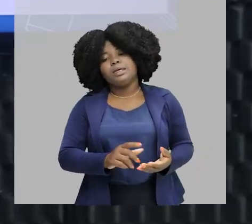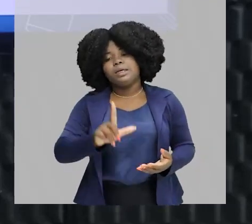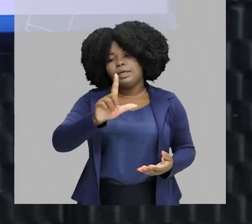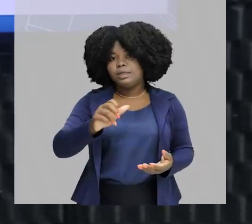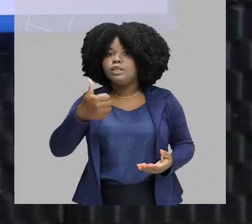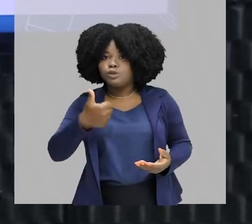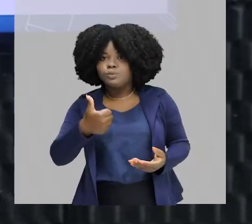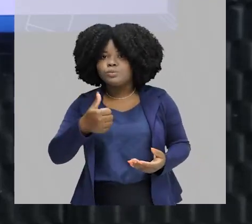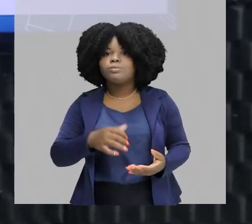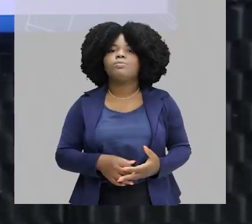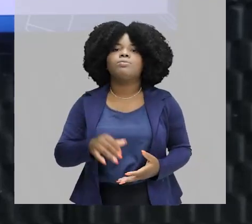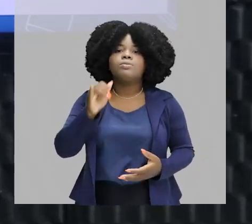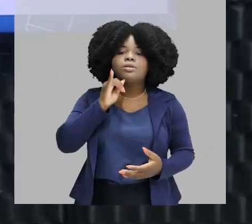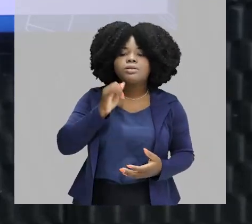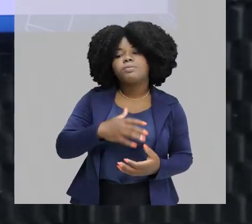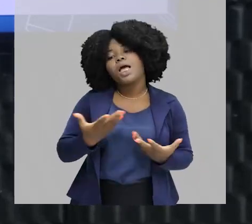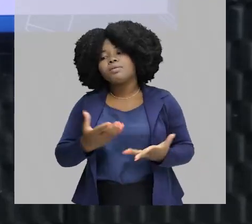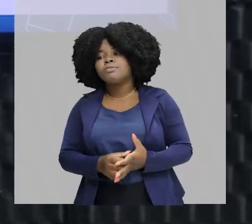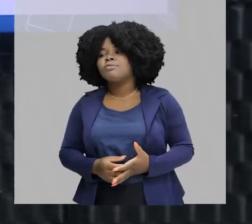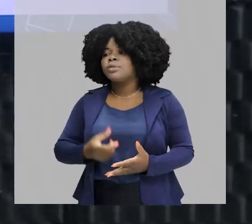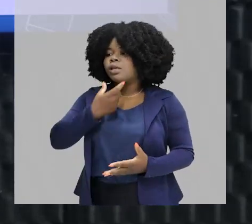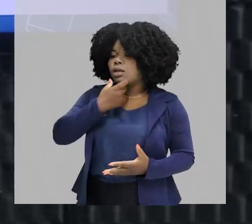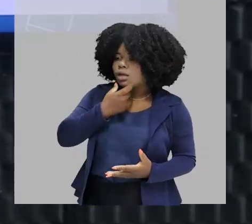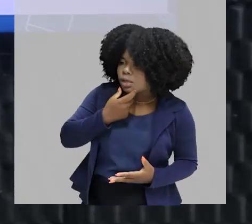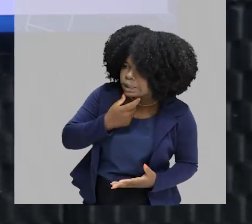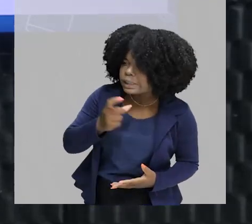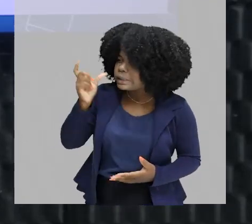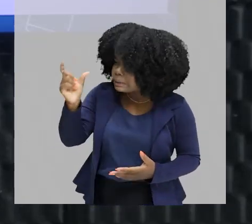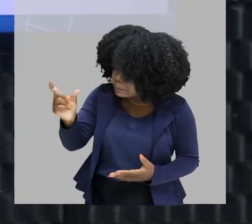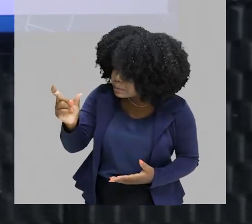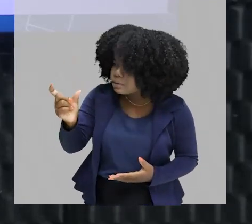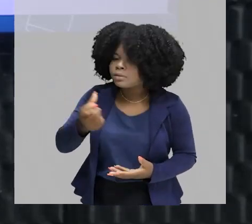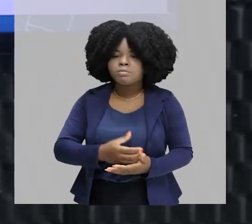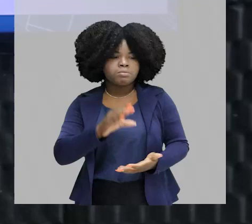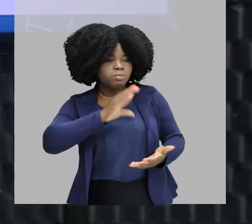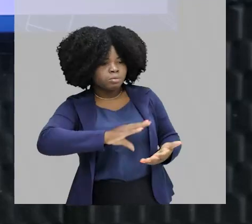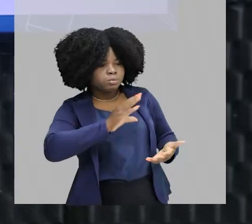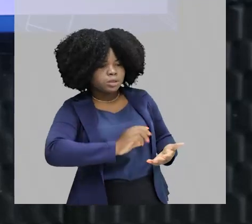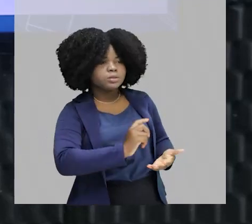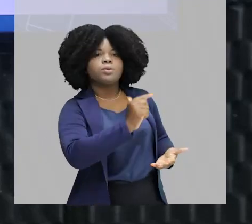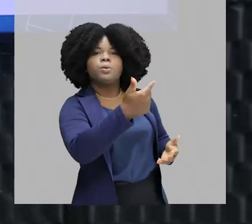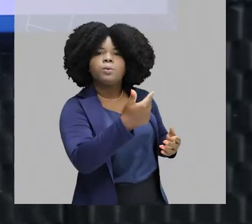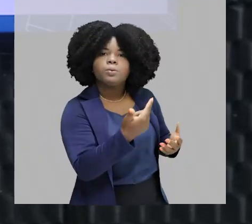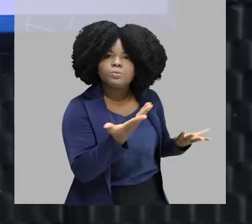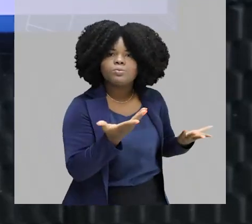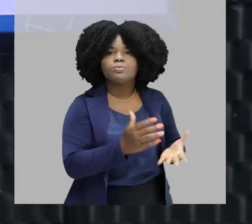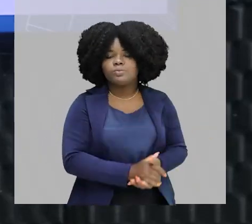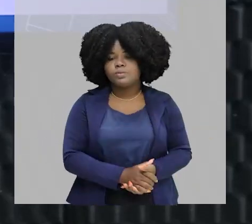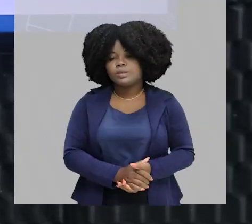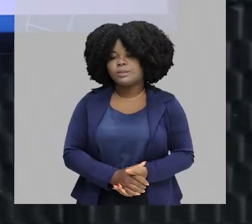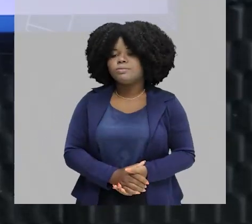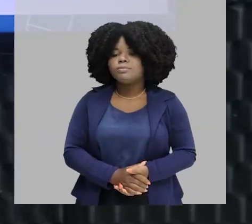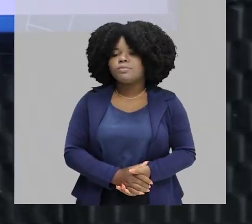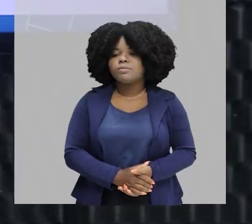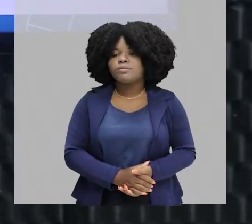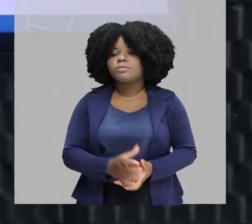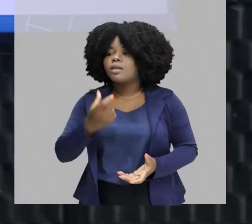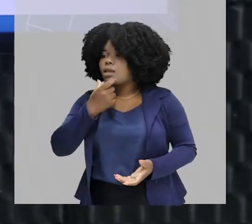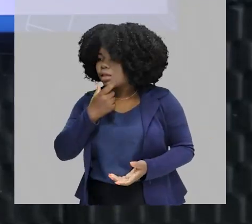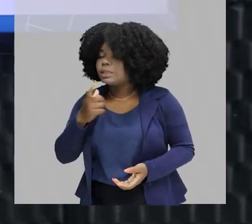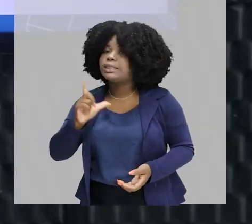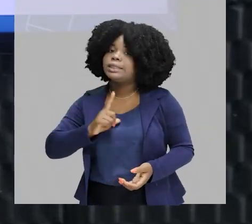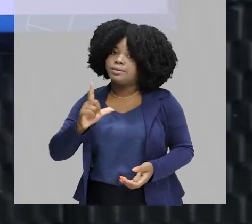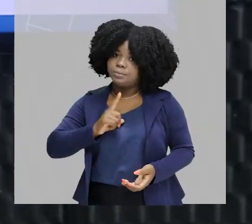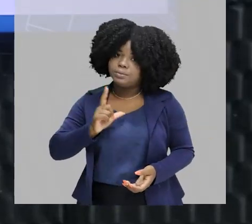em inglês é isso em português. E quando nós falamos de verbo, nem sempre isso dá certo. Porque na língua inglesa nós temos diferentes